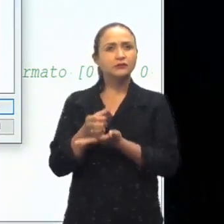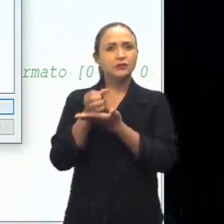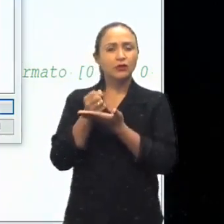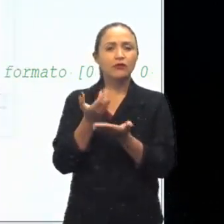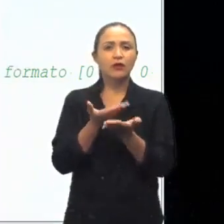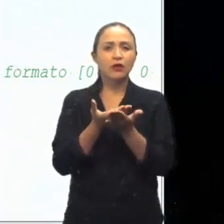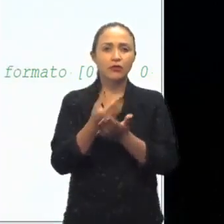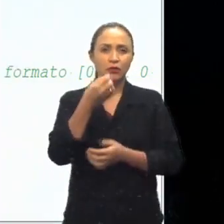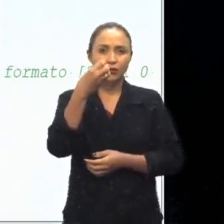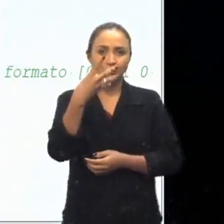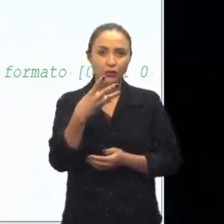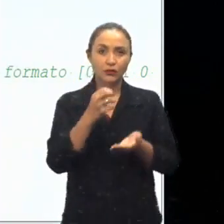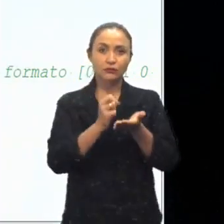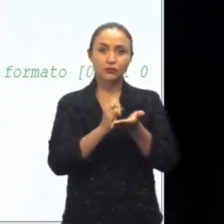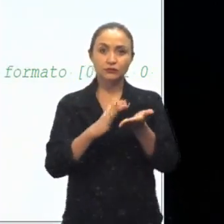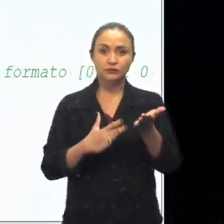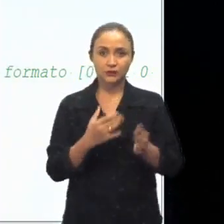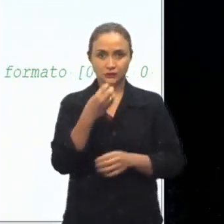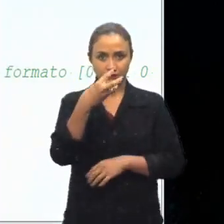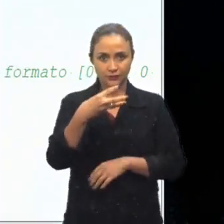3.